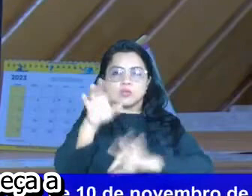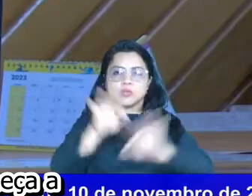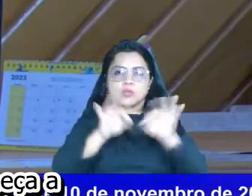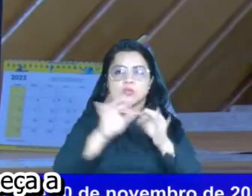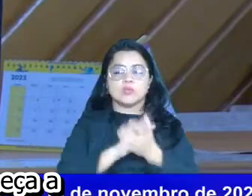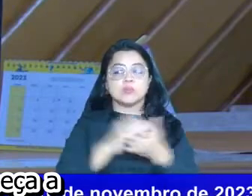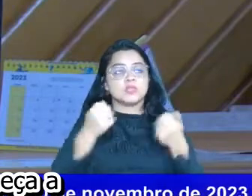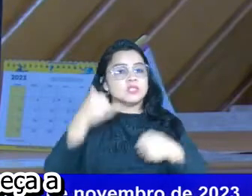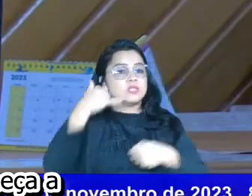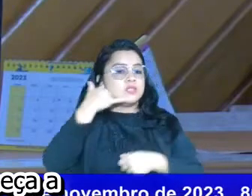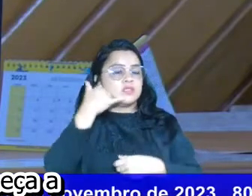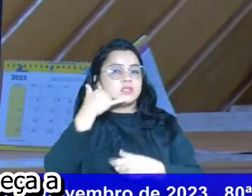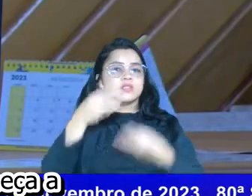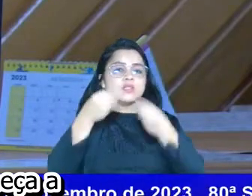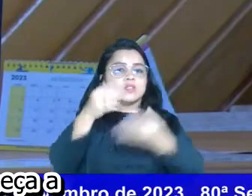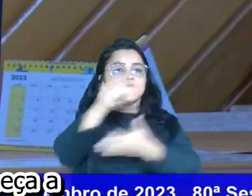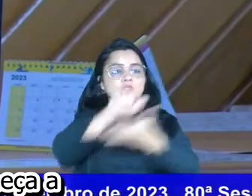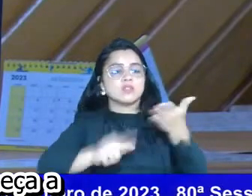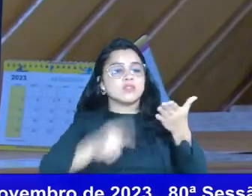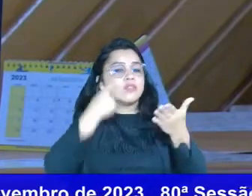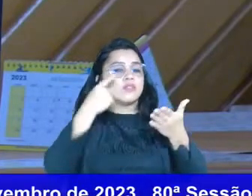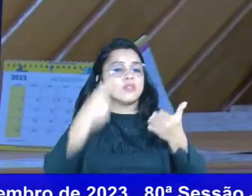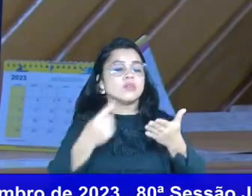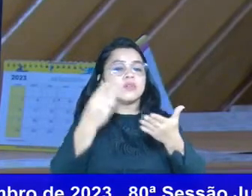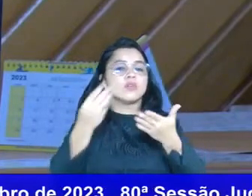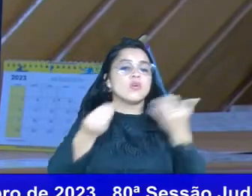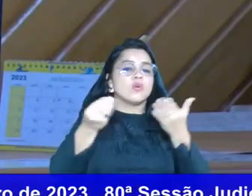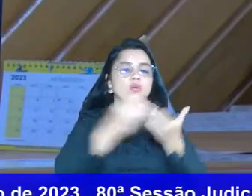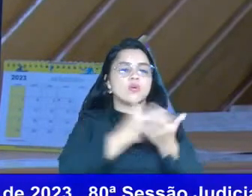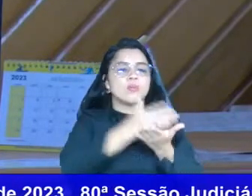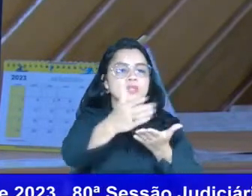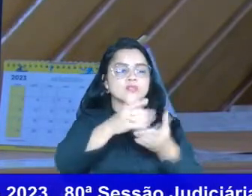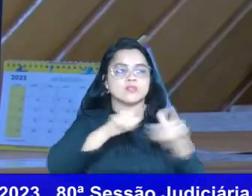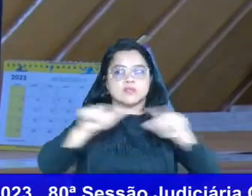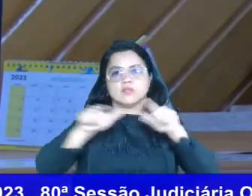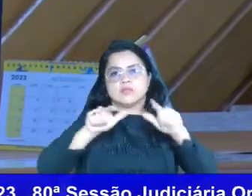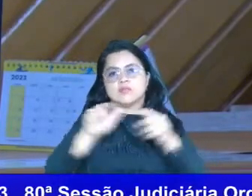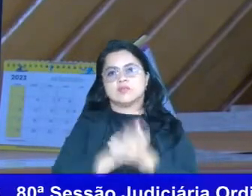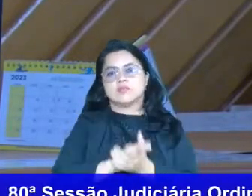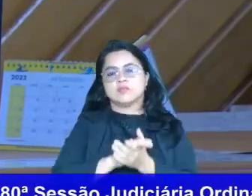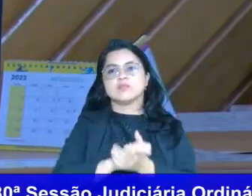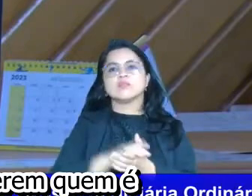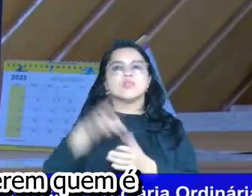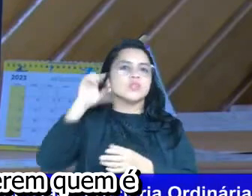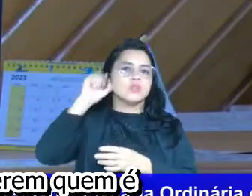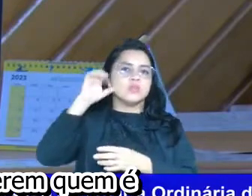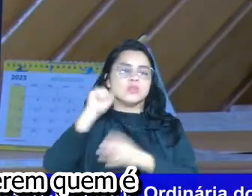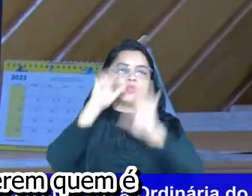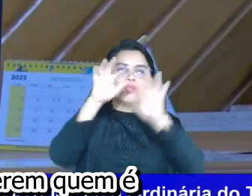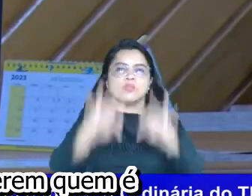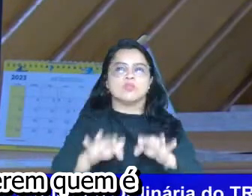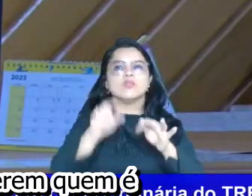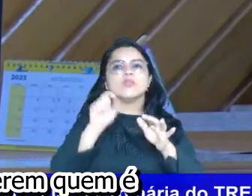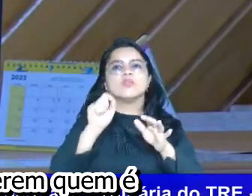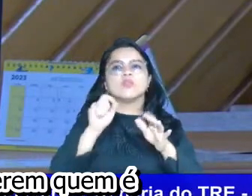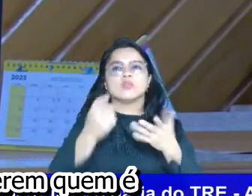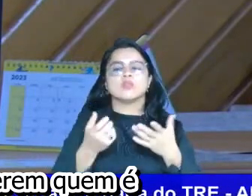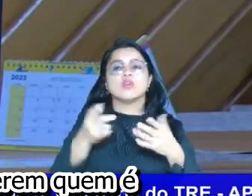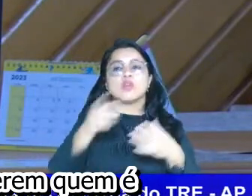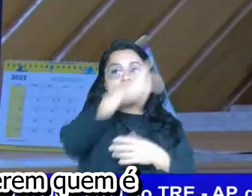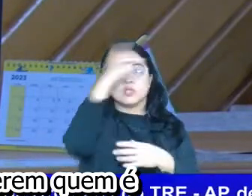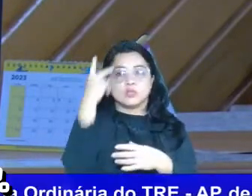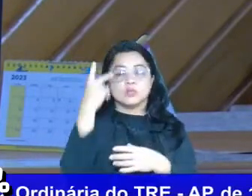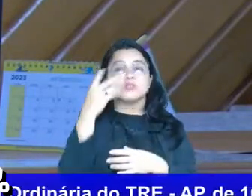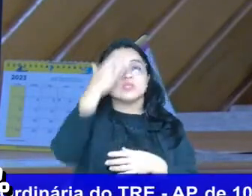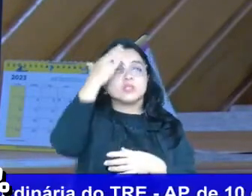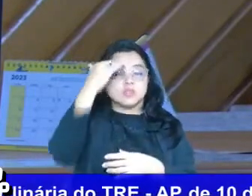Tem que ligar, passar a lista e dizer, olha, começa a fazer o trabalho, entendeu? Aí segue o áudio e no final termina da seguinte forma. As pessoas